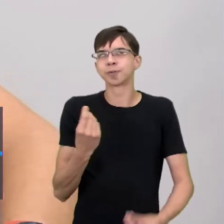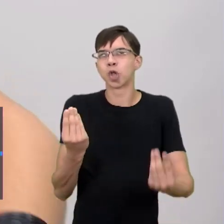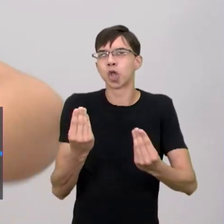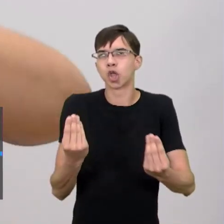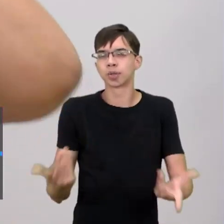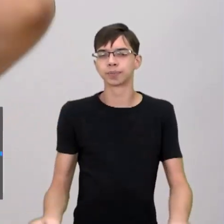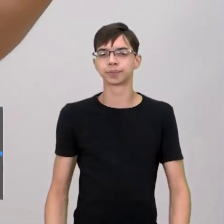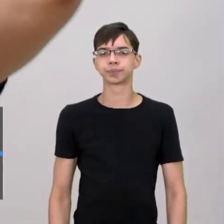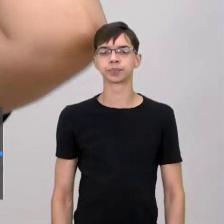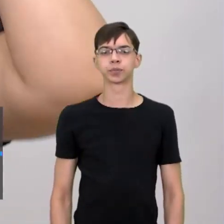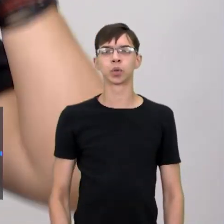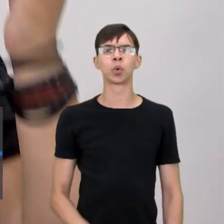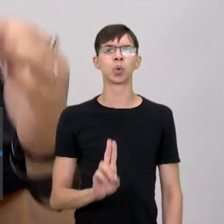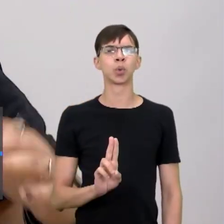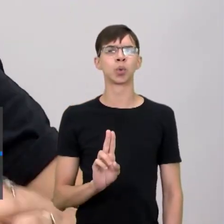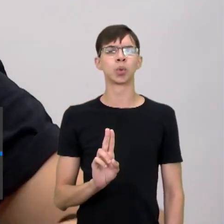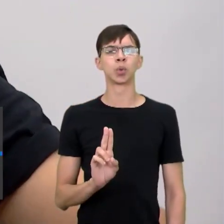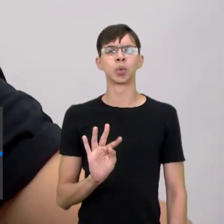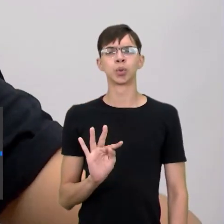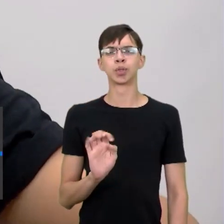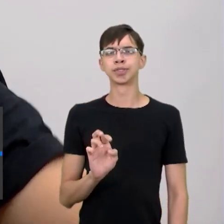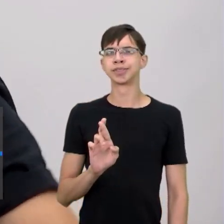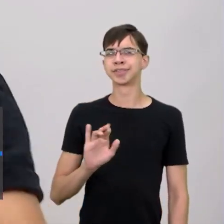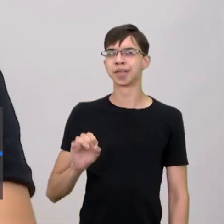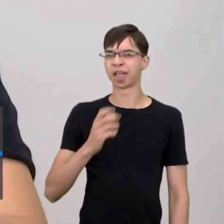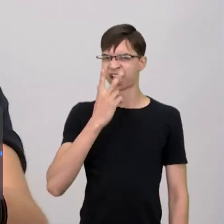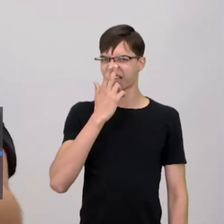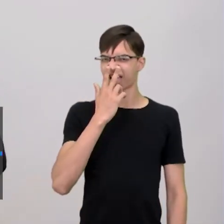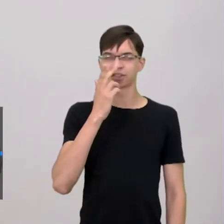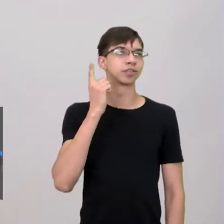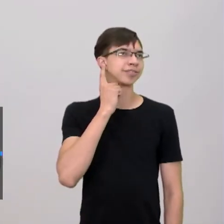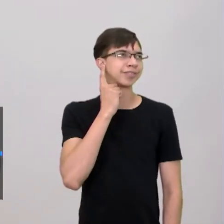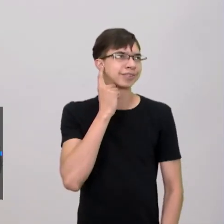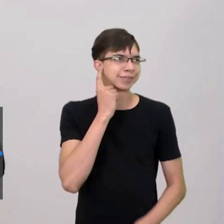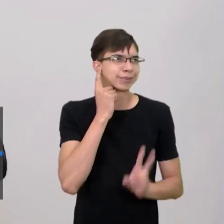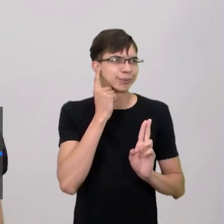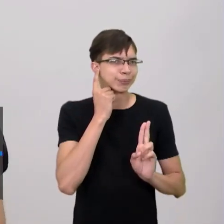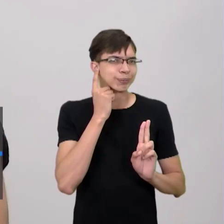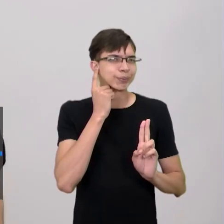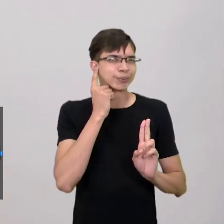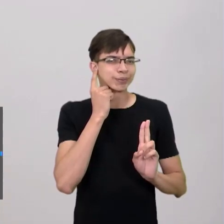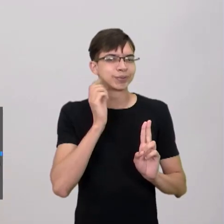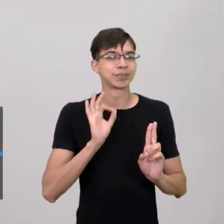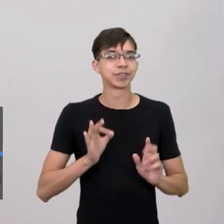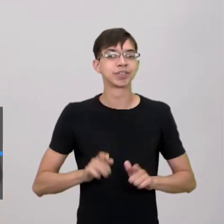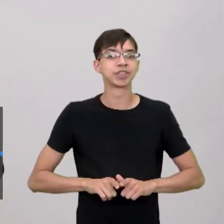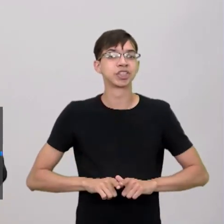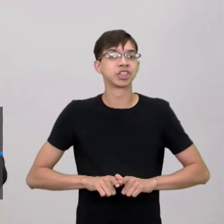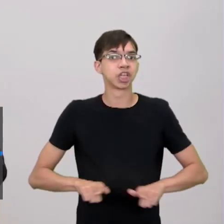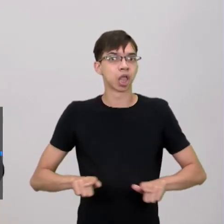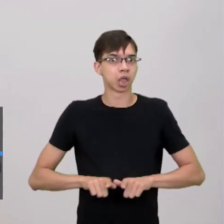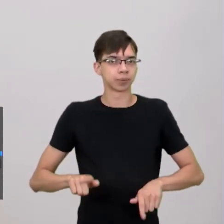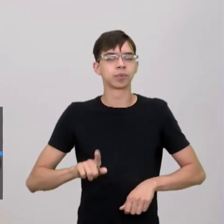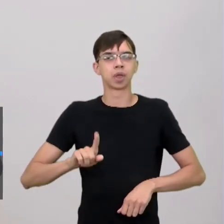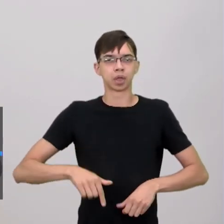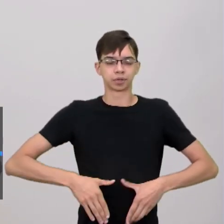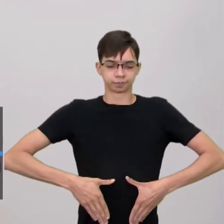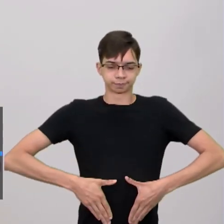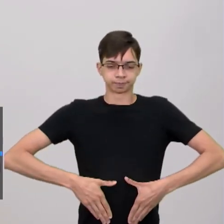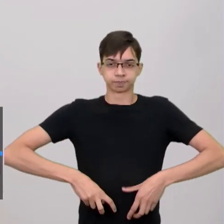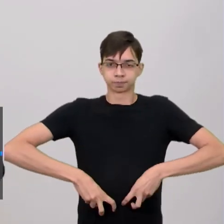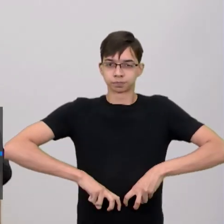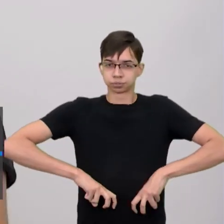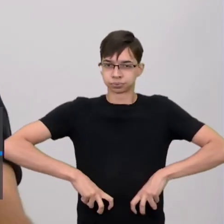Univitelinos. Aqui, ó, meu ponto falou univitelinos. Gêmeos univitelinos, eles têm o mesmo DNA,